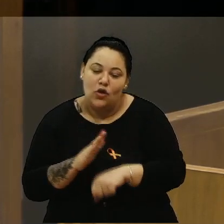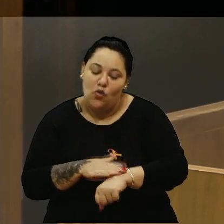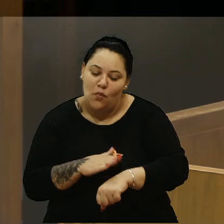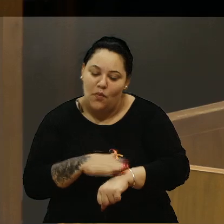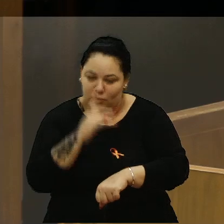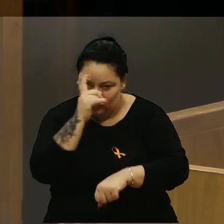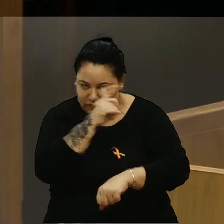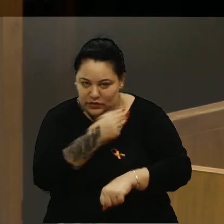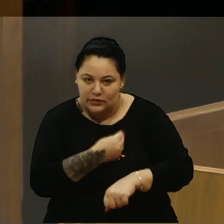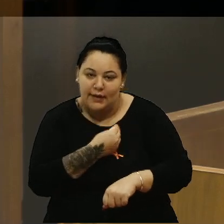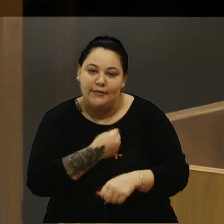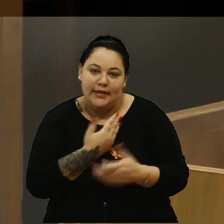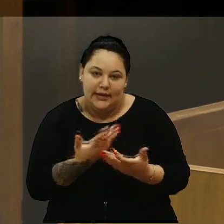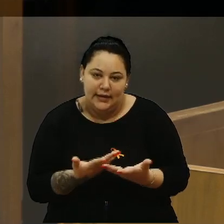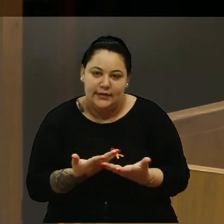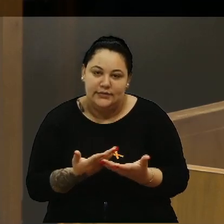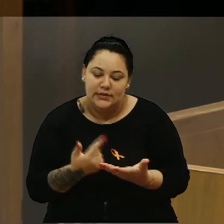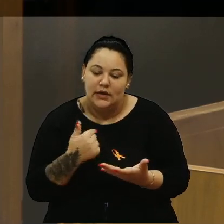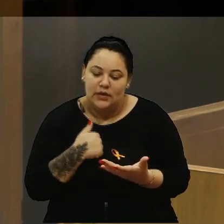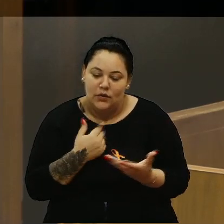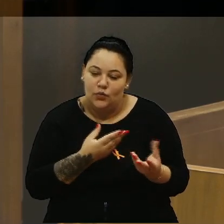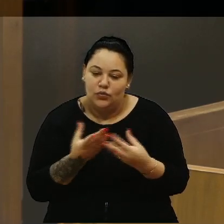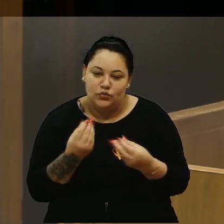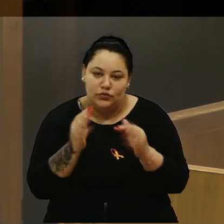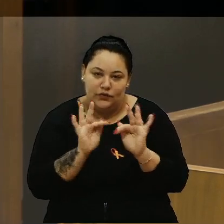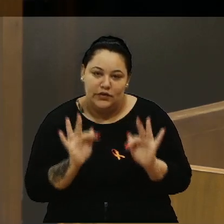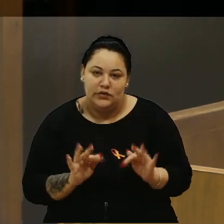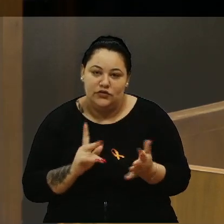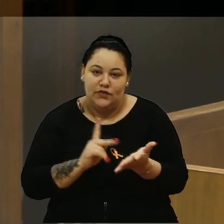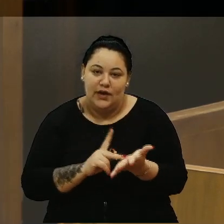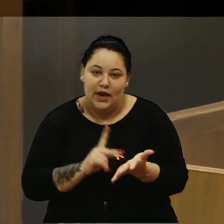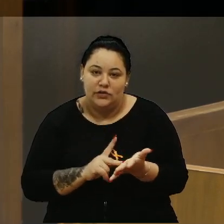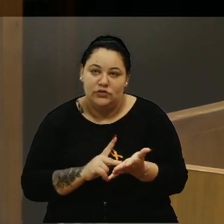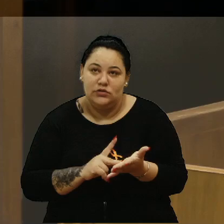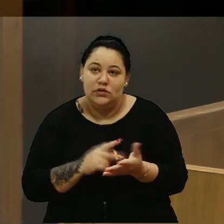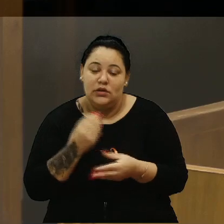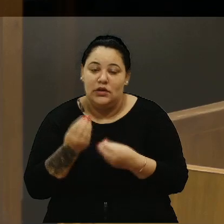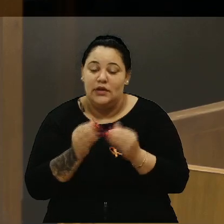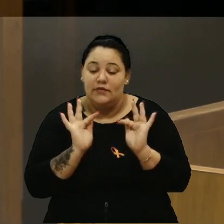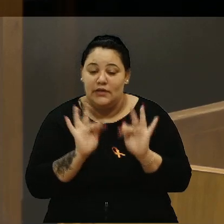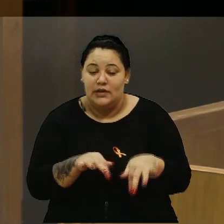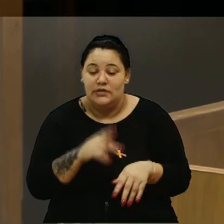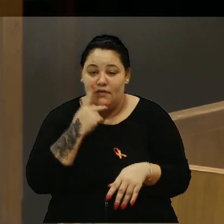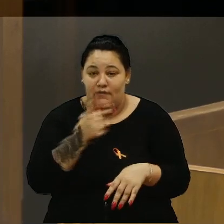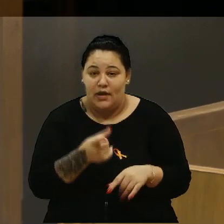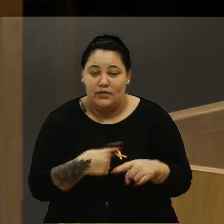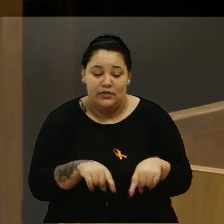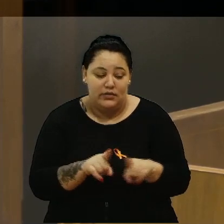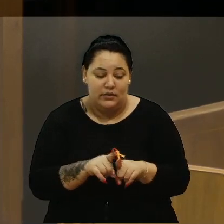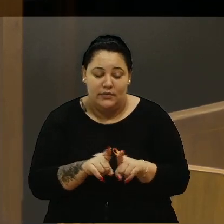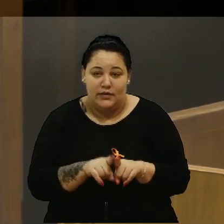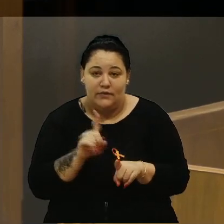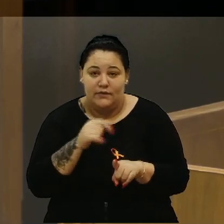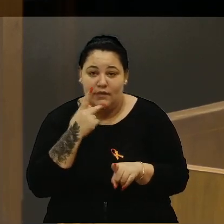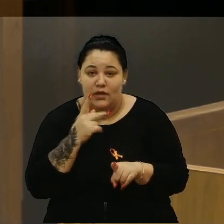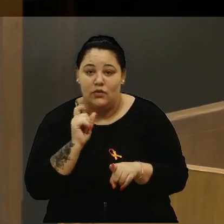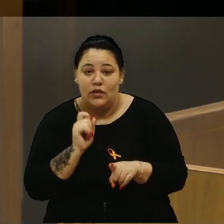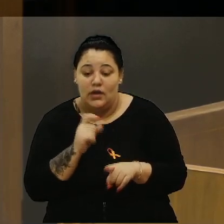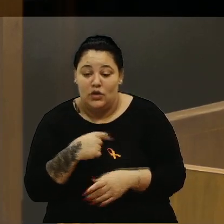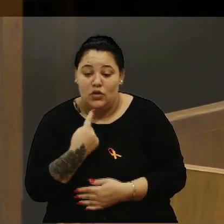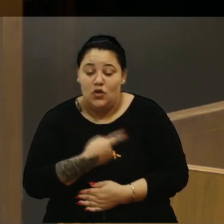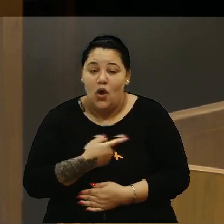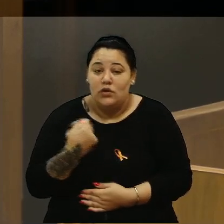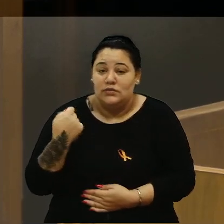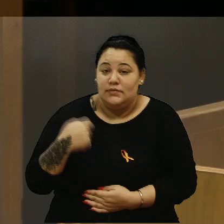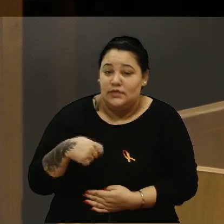suas vidas. Então, fico muito feliz com isso e concluo dizendo que nós